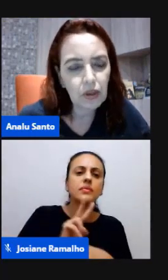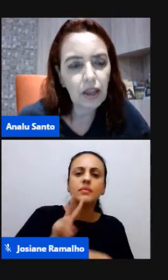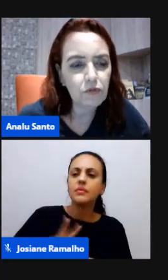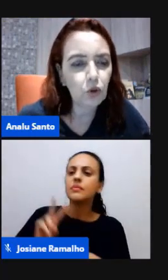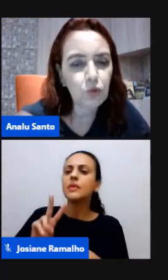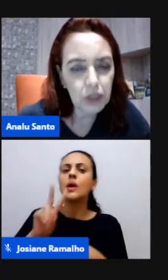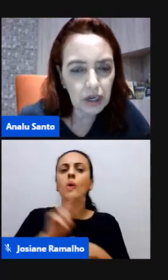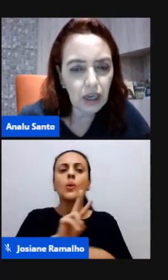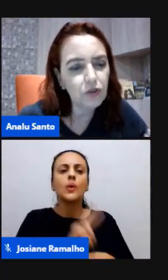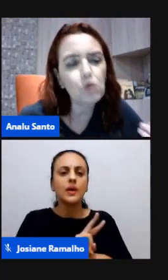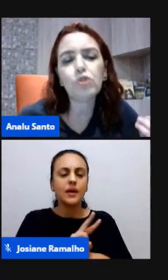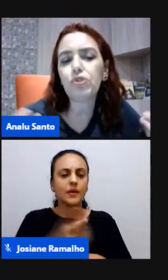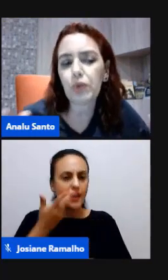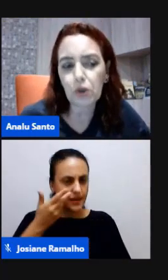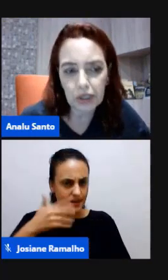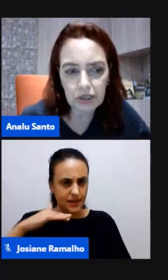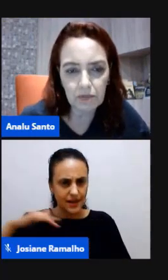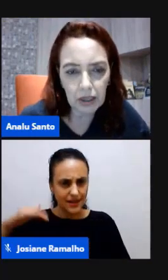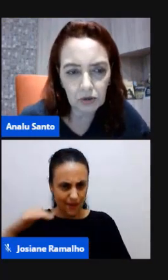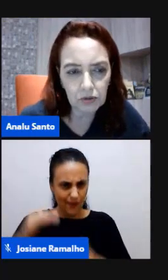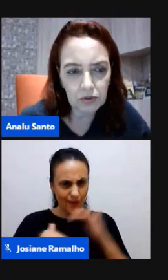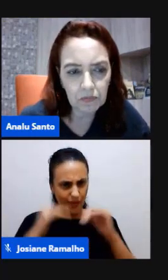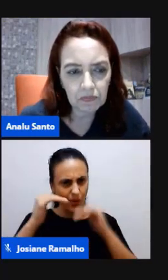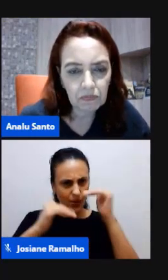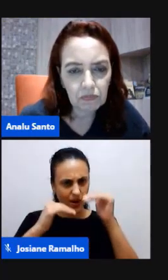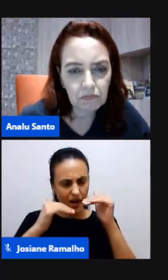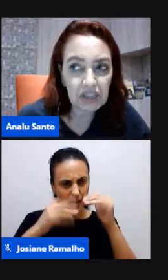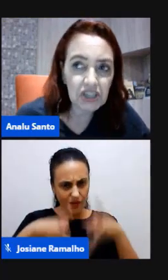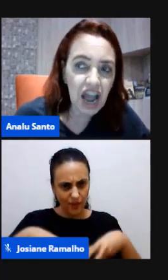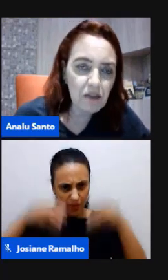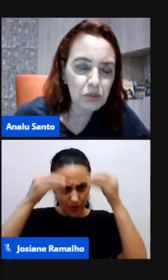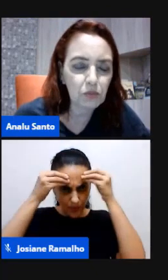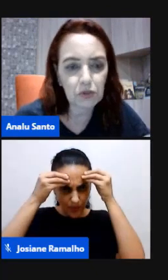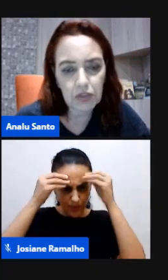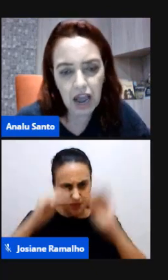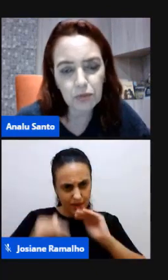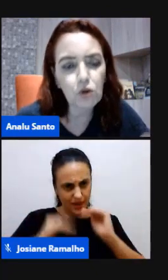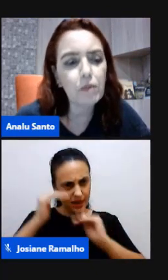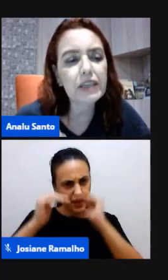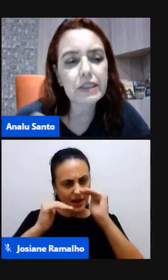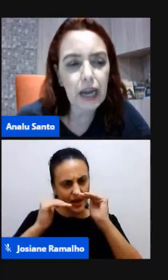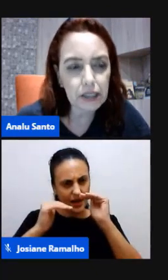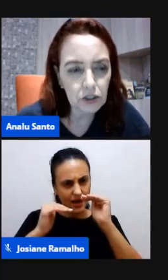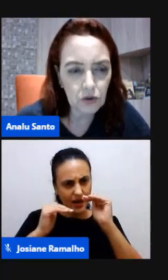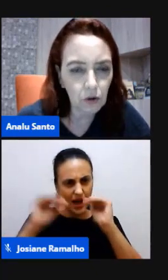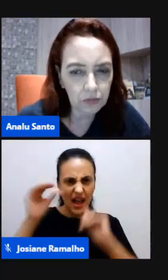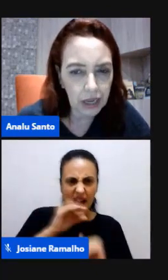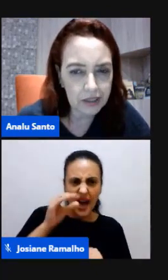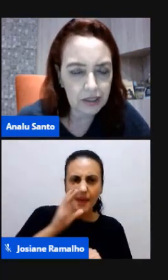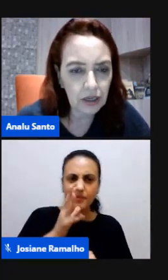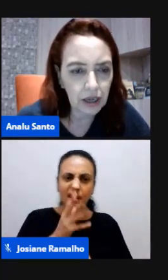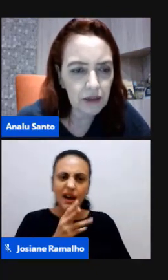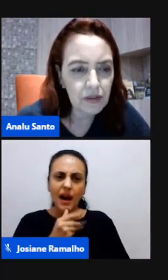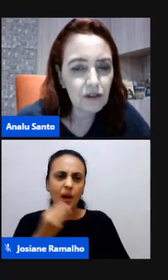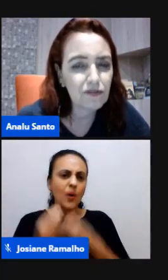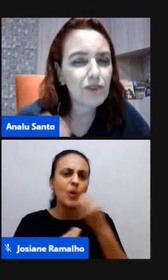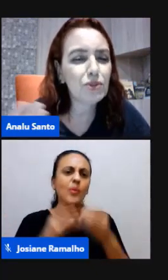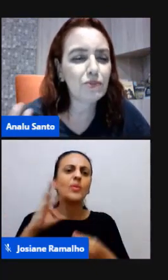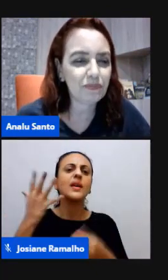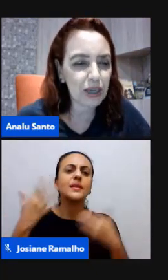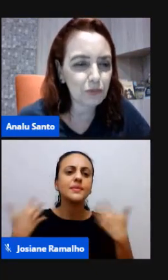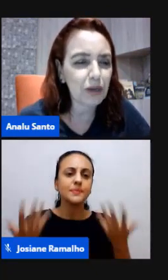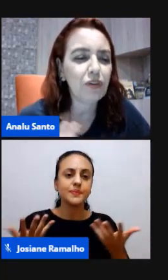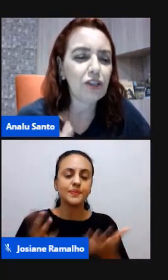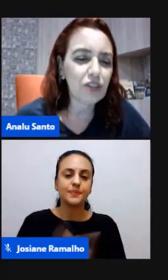vão evoluir, elas vão construir conhecimentos mais rápido, menos rápido? Como é que será que isso acontece, né?